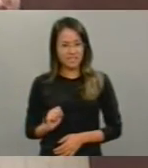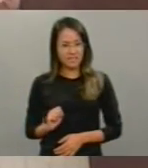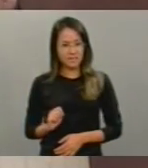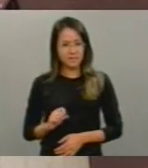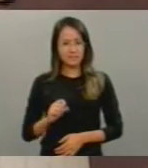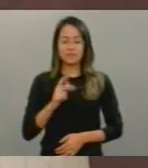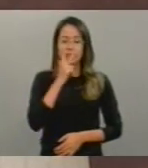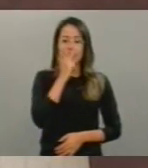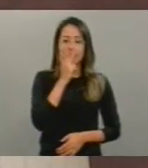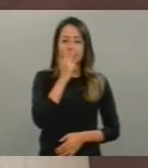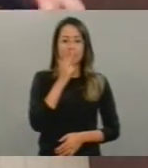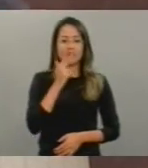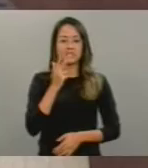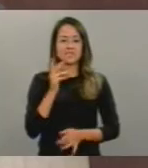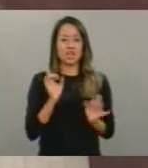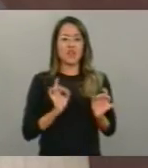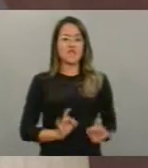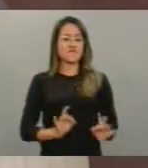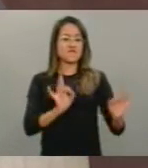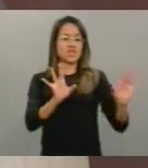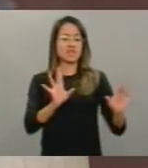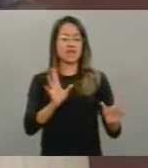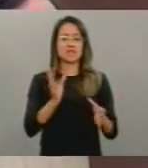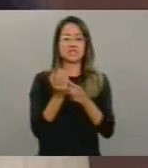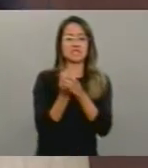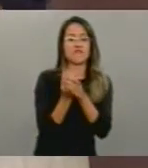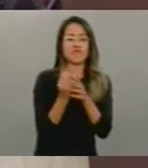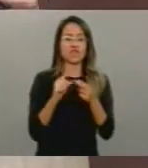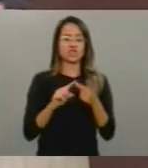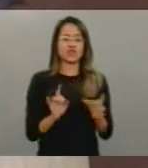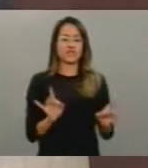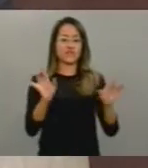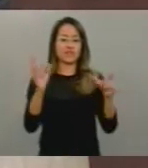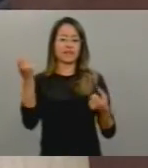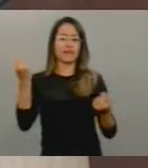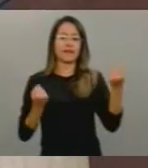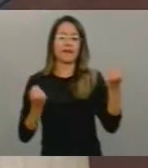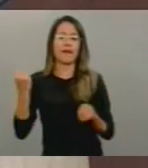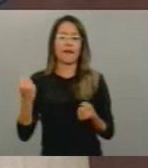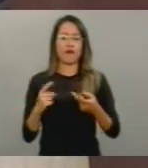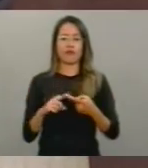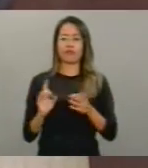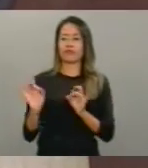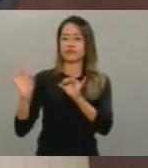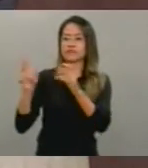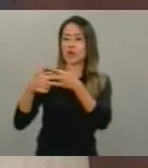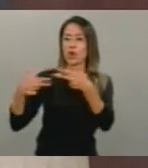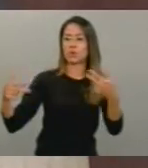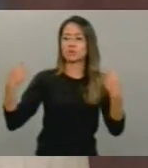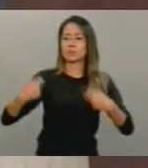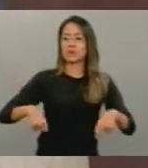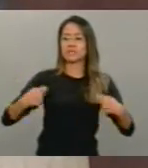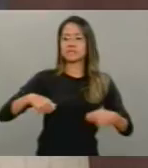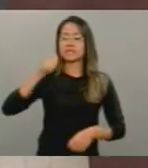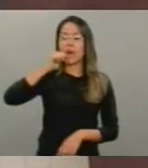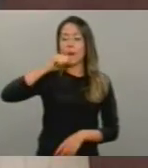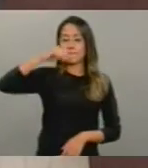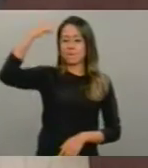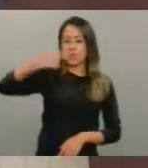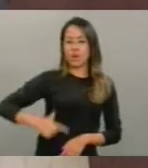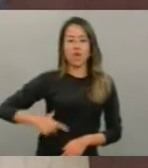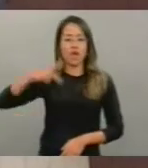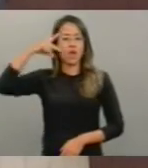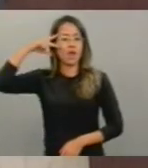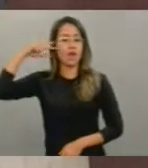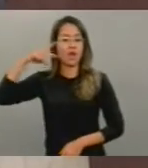hipererotização, para vender cerveja, para vender carro, para vender eletrodoméstico. Portanto, eu queria